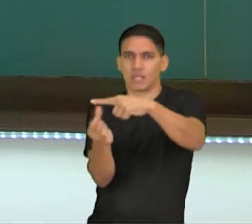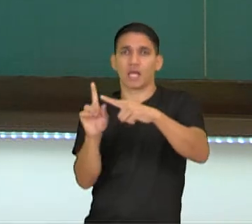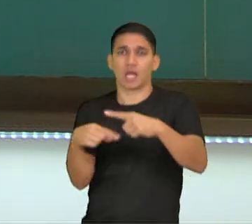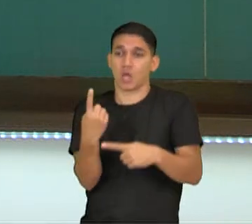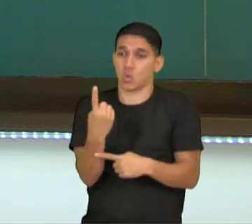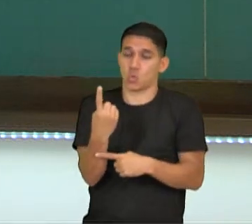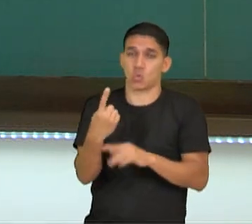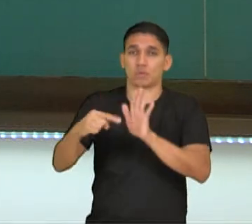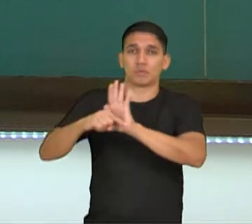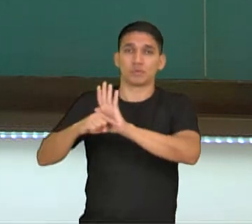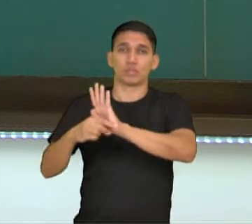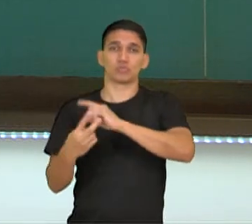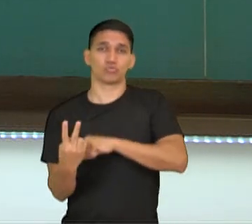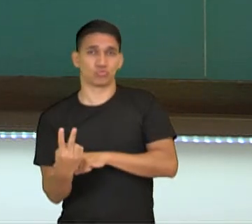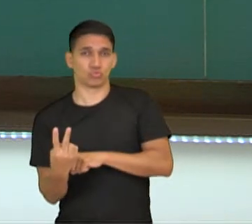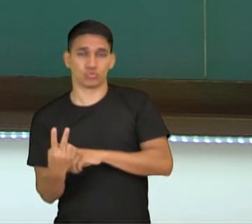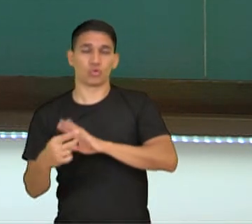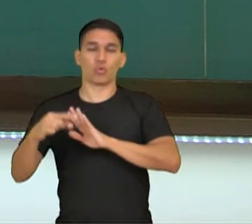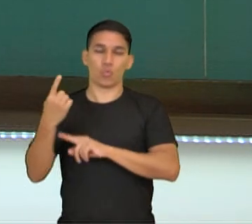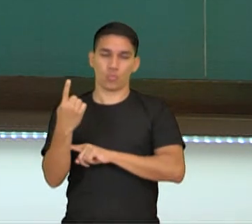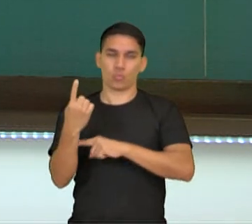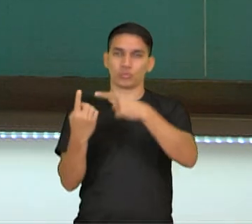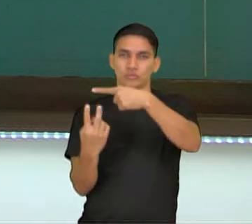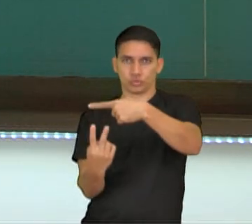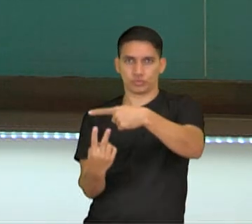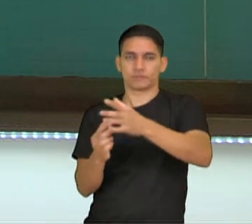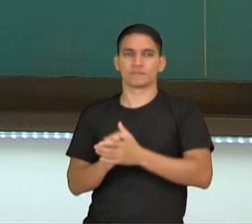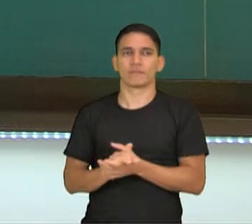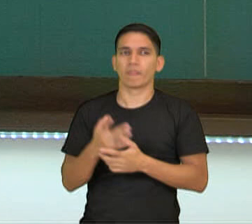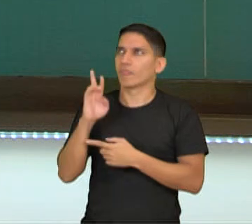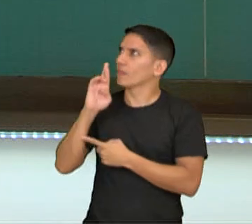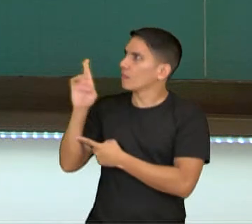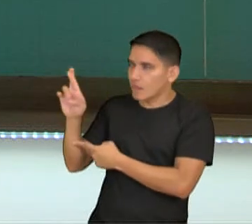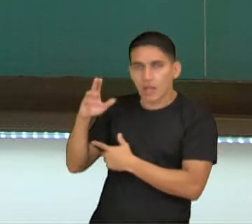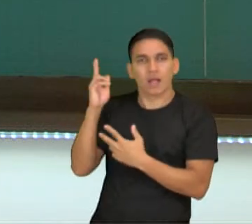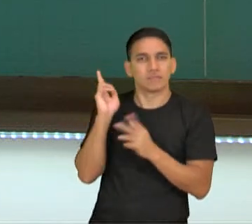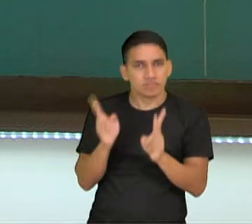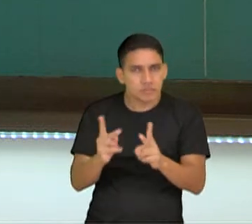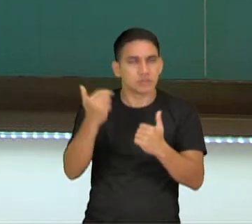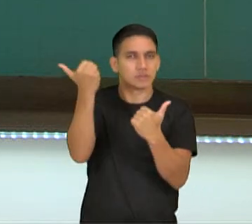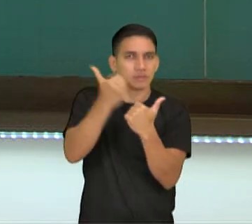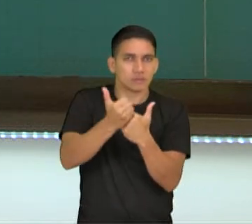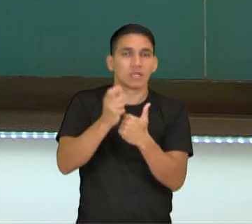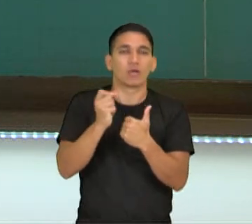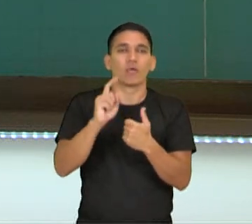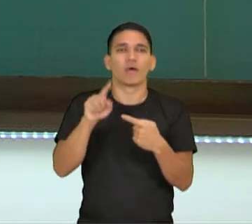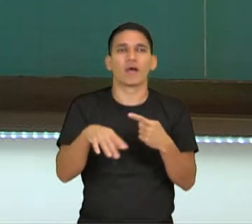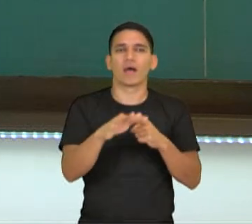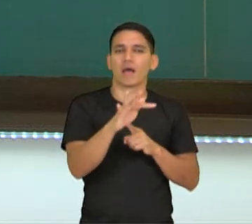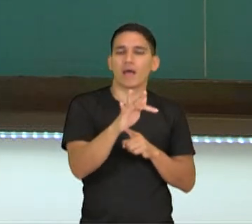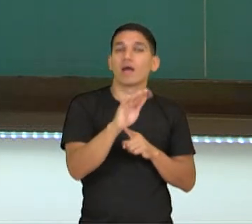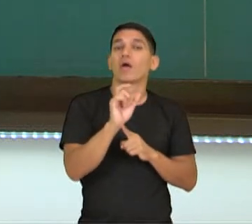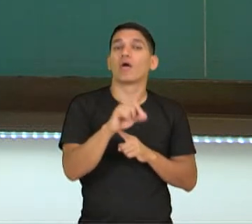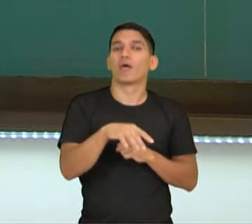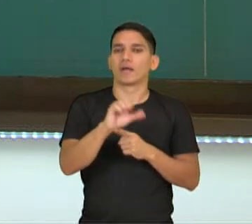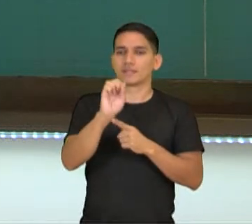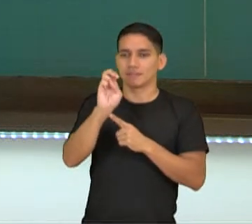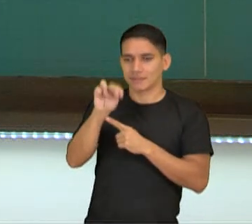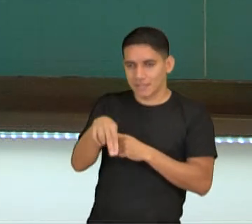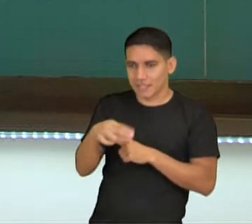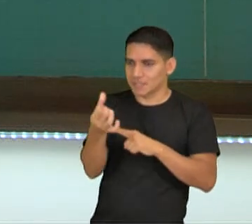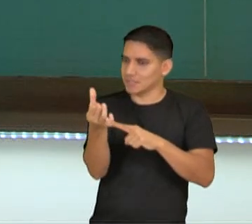o ângulo de 60 graus. Vou substituir aqui, ó, f de 60 graus. A função é seno, então seno de